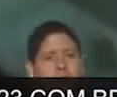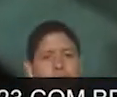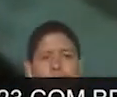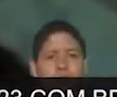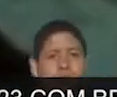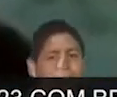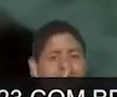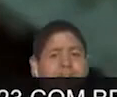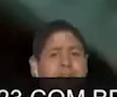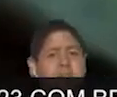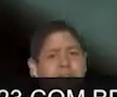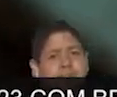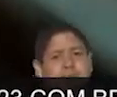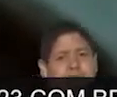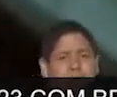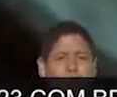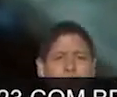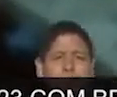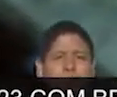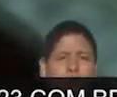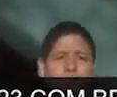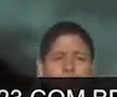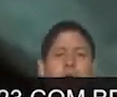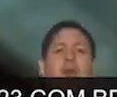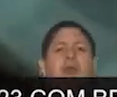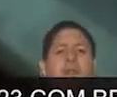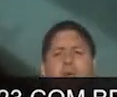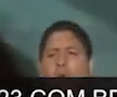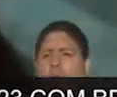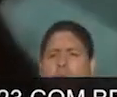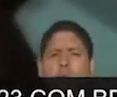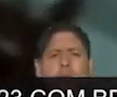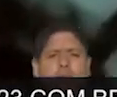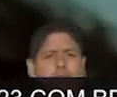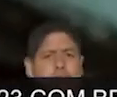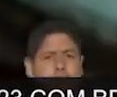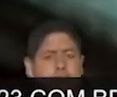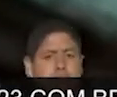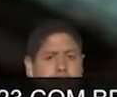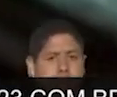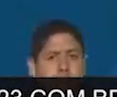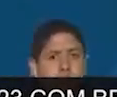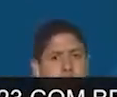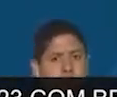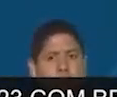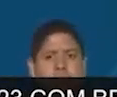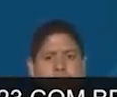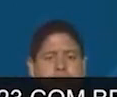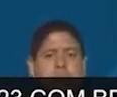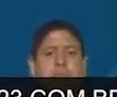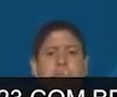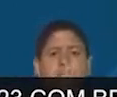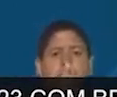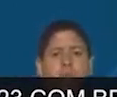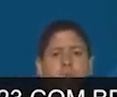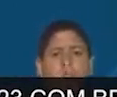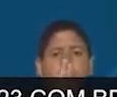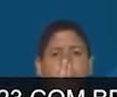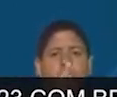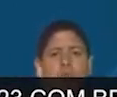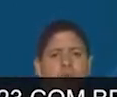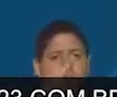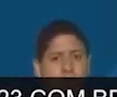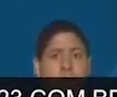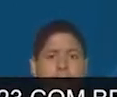e cancelou a programação de carnaval e outras atividades ligadas ao turismo local. No Guarujá, o nível de